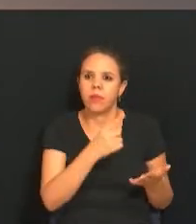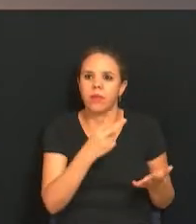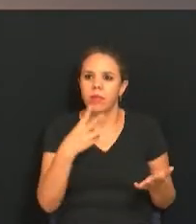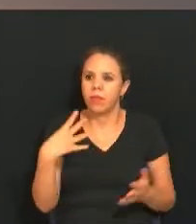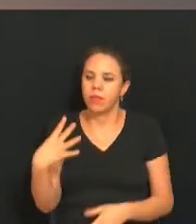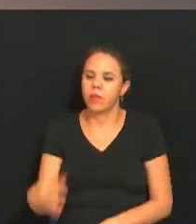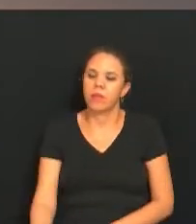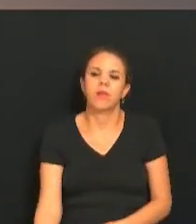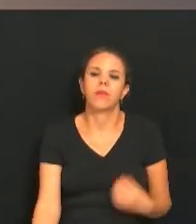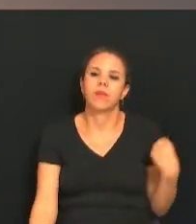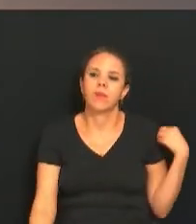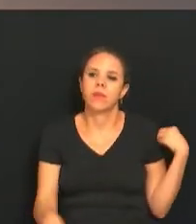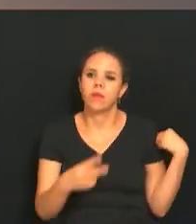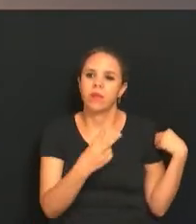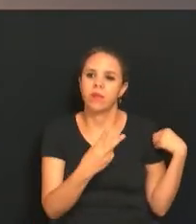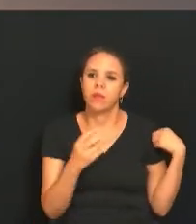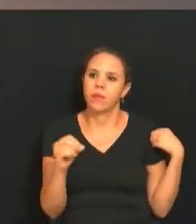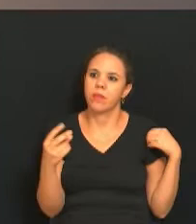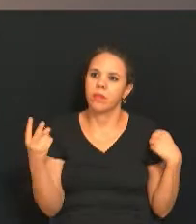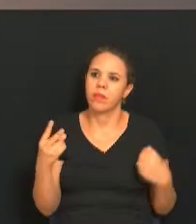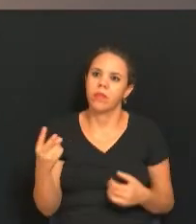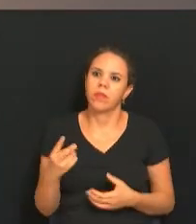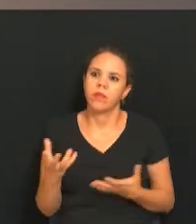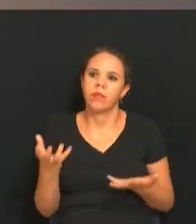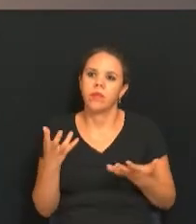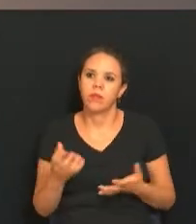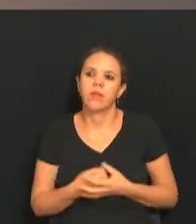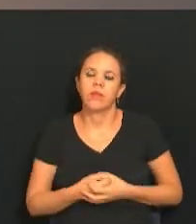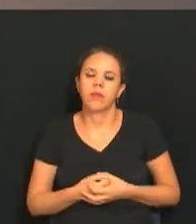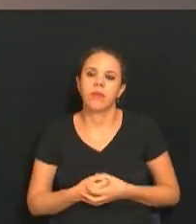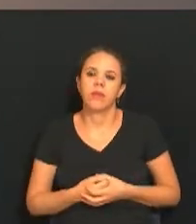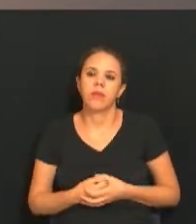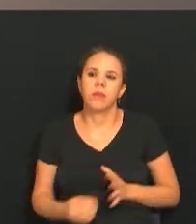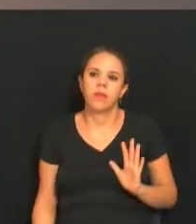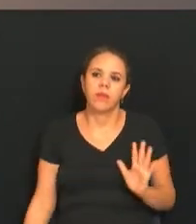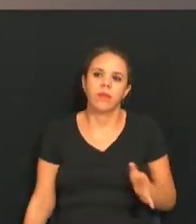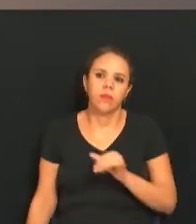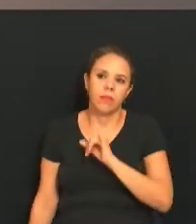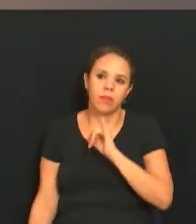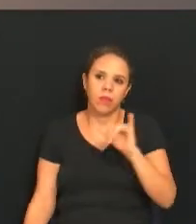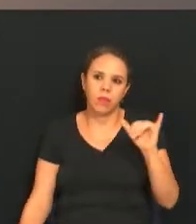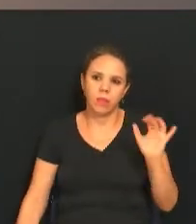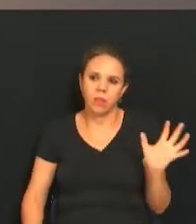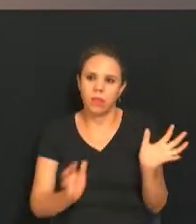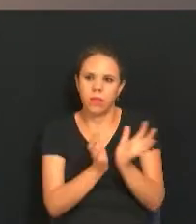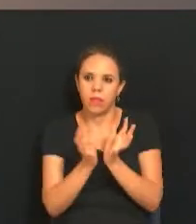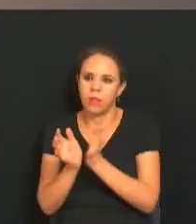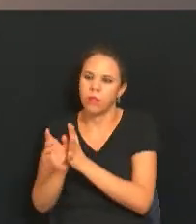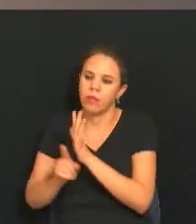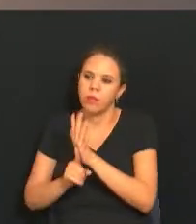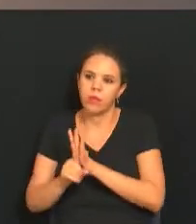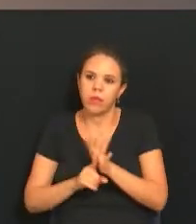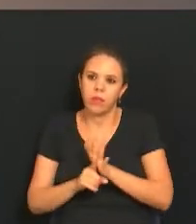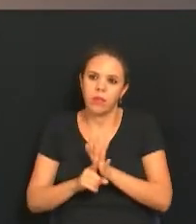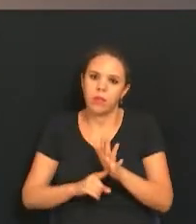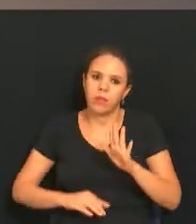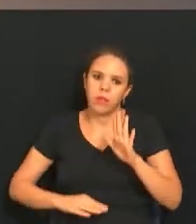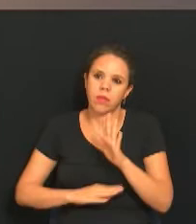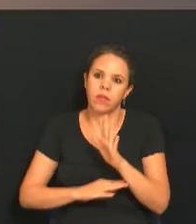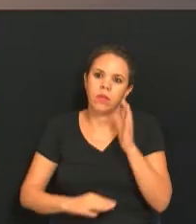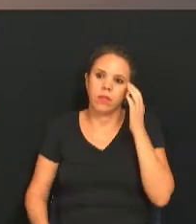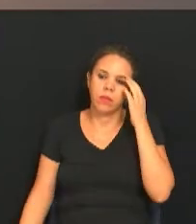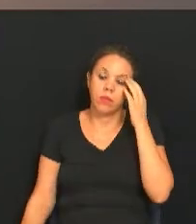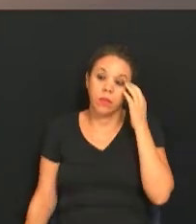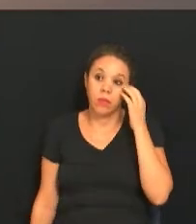124 de 2022. Eu quero já dizer que as comissões de estudos da Casa,